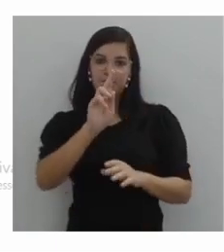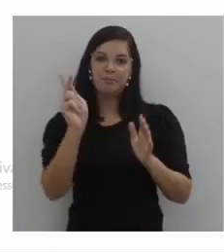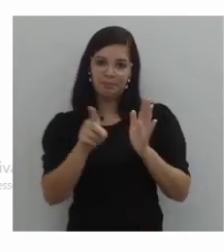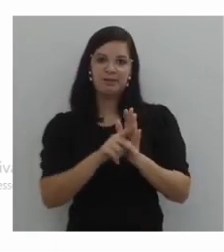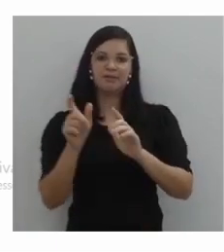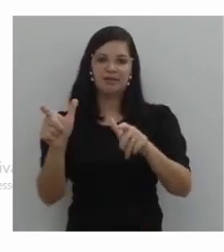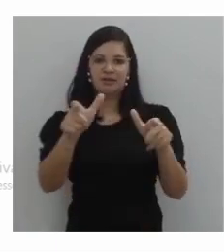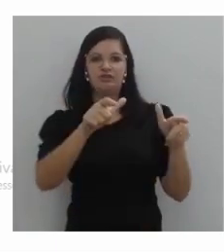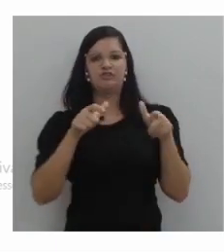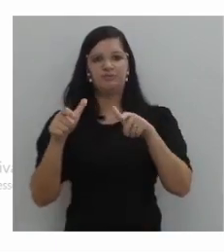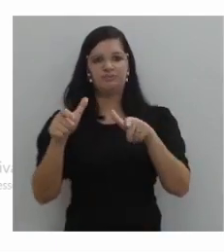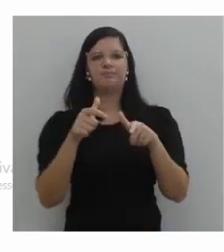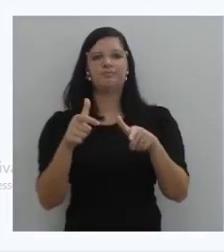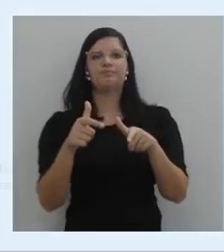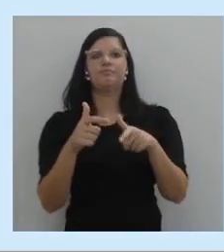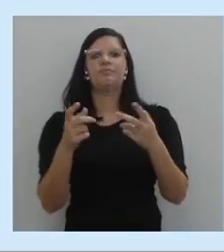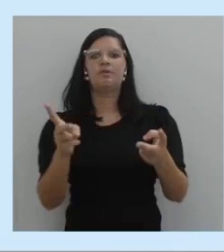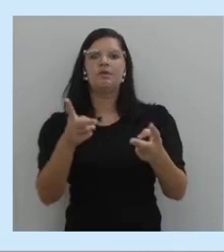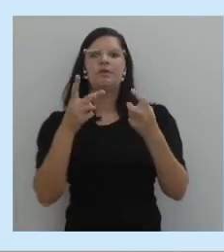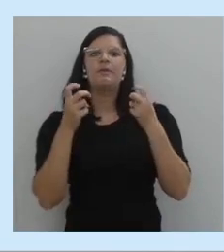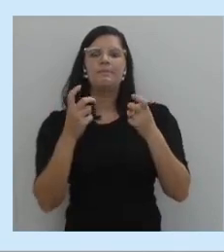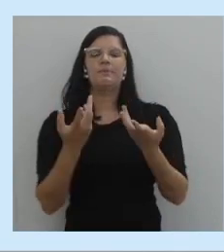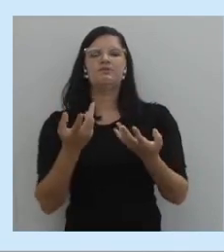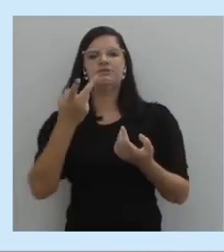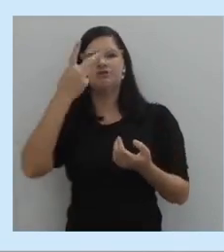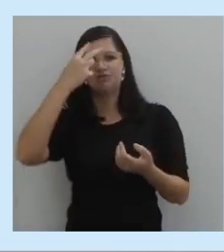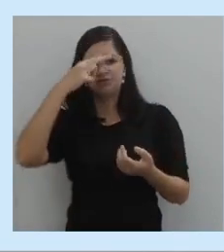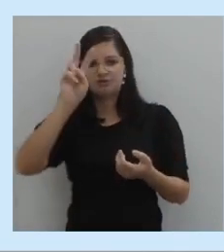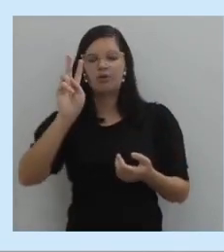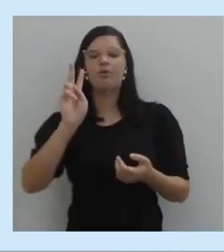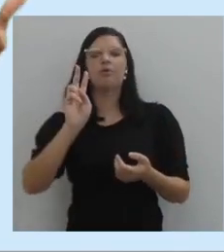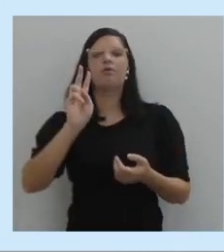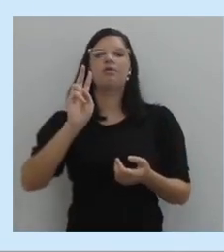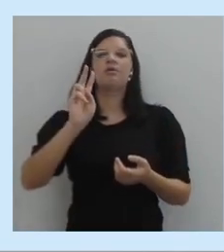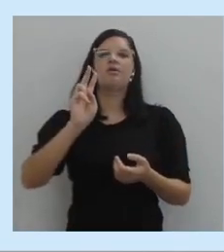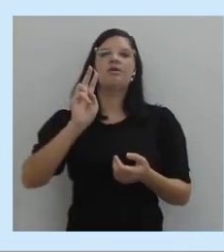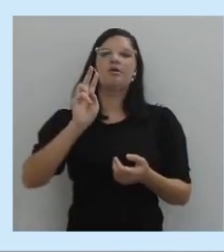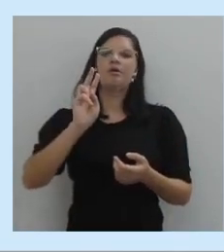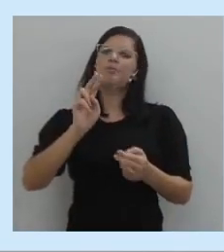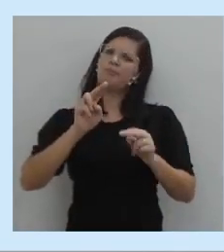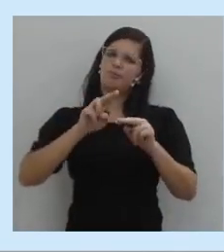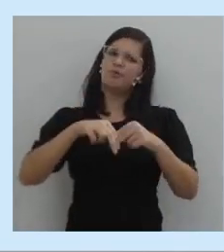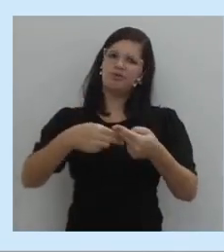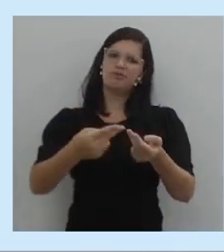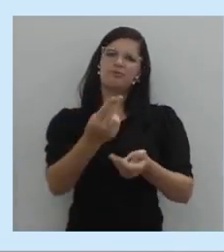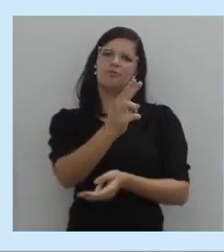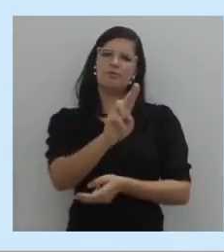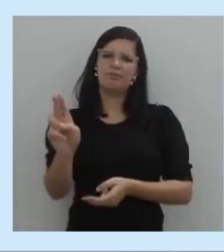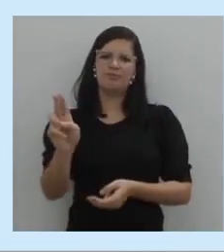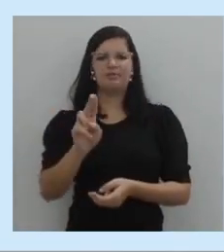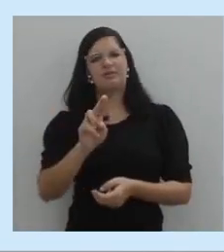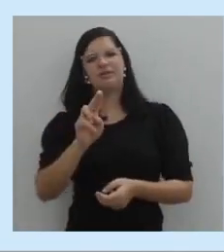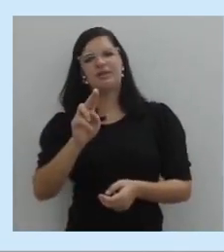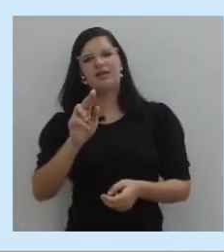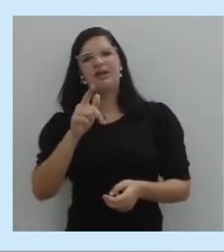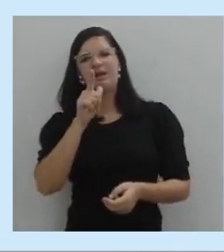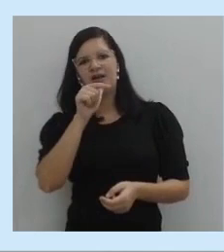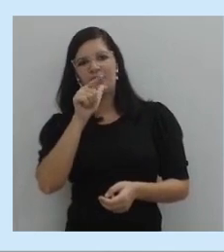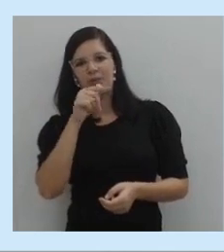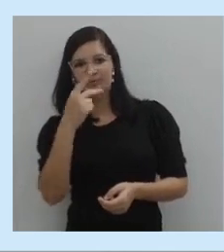região. Olha para mim, oitavo ano. A gente está vendo que existe uma história por trás da formação desse aquífero. A gente viu